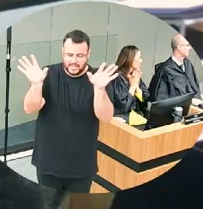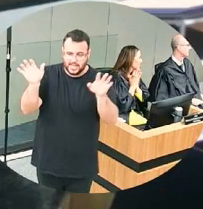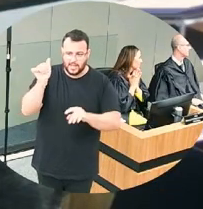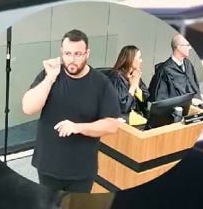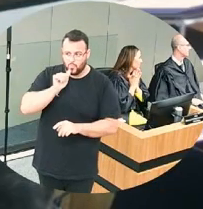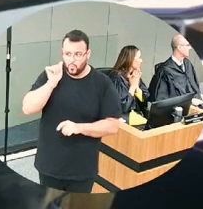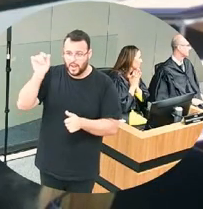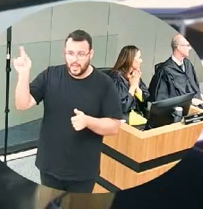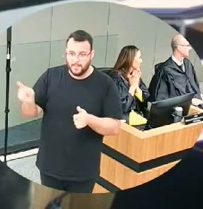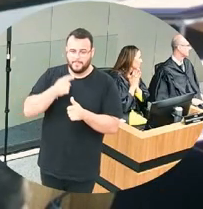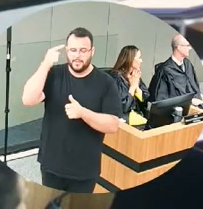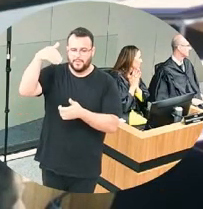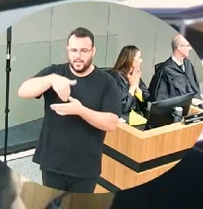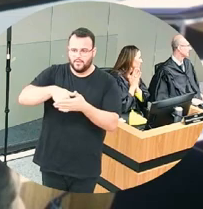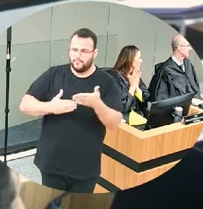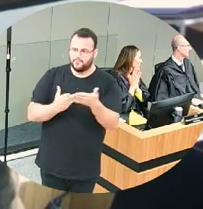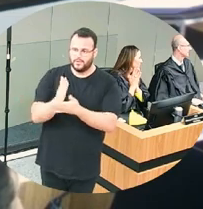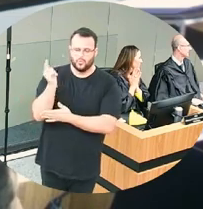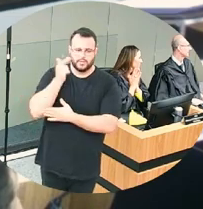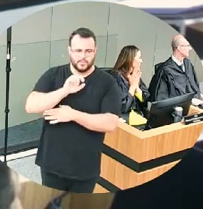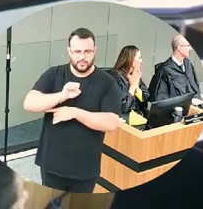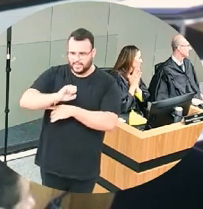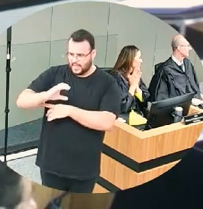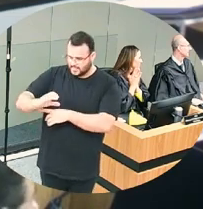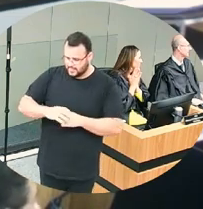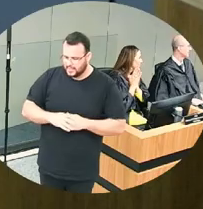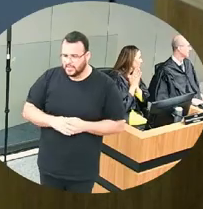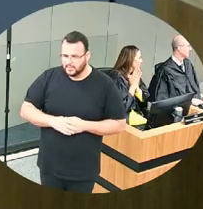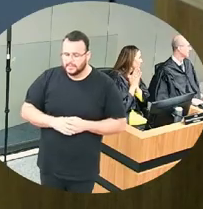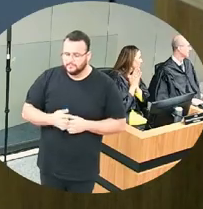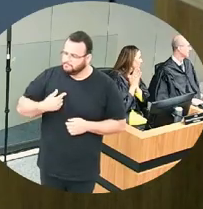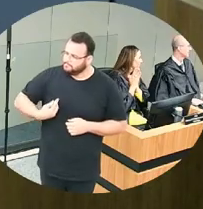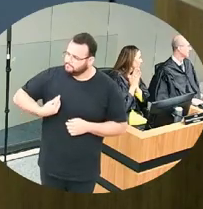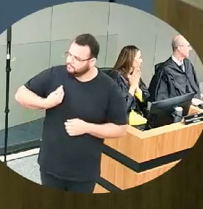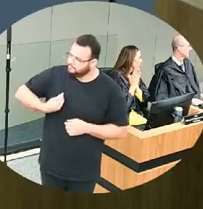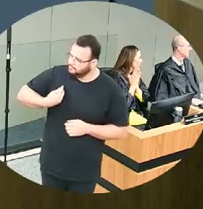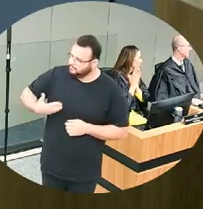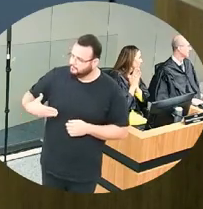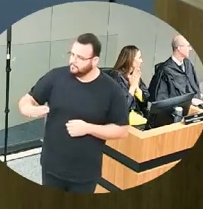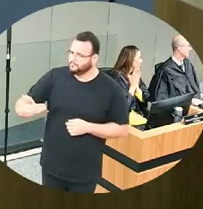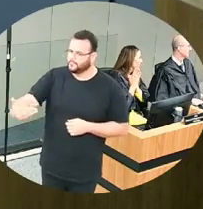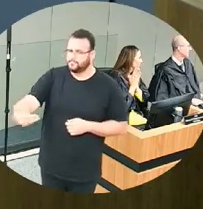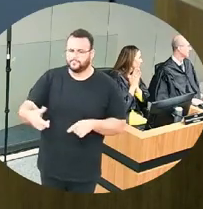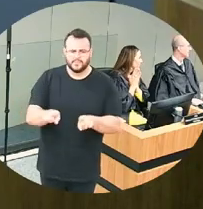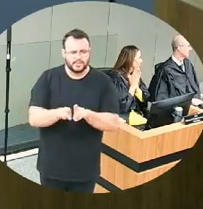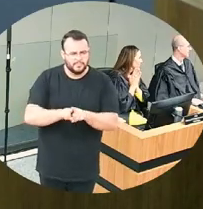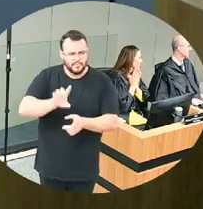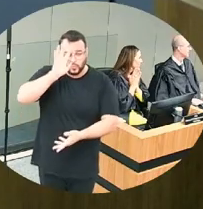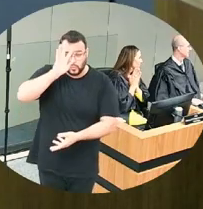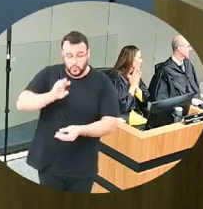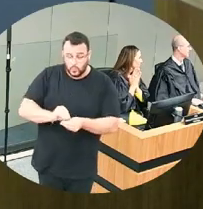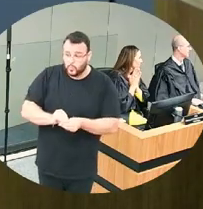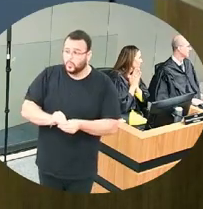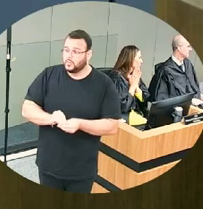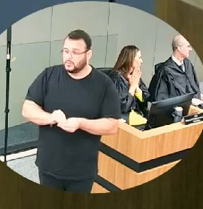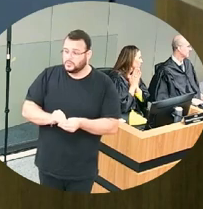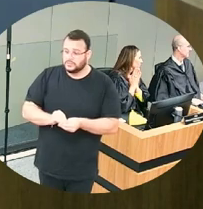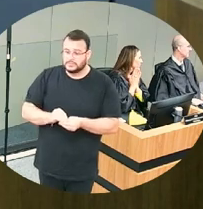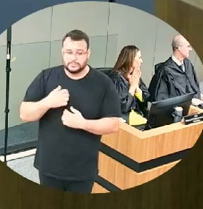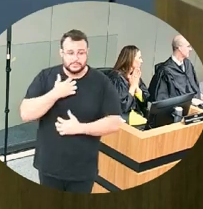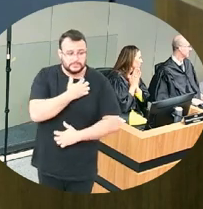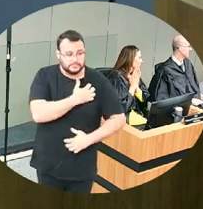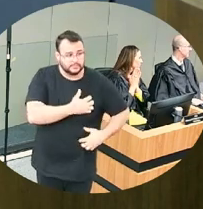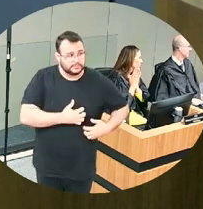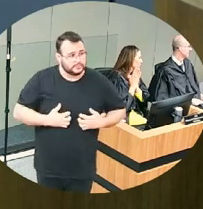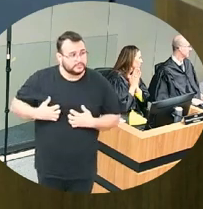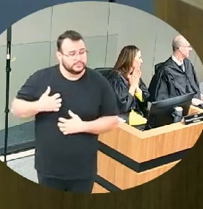primeira mulher Eleita no Estado de Santa Catarina eh vivenciando e entendendo as agruras e as